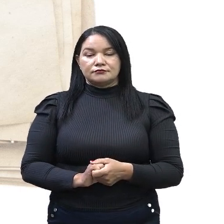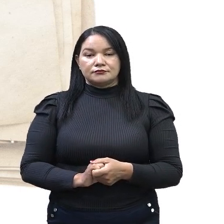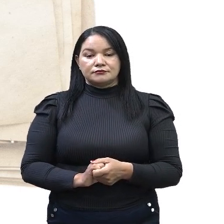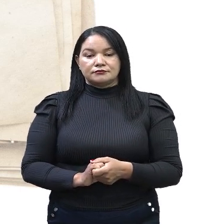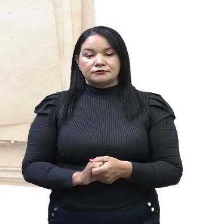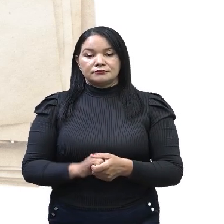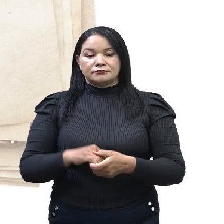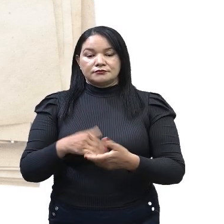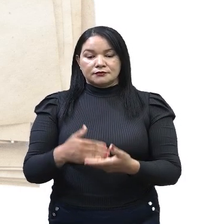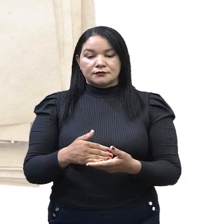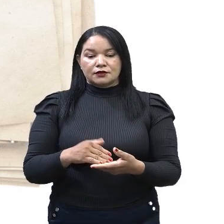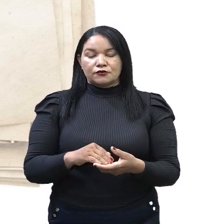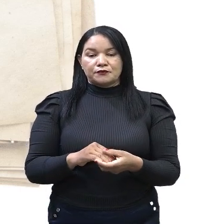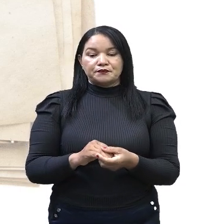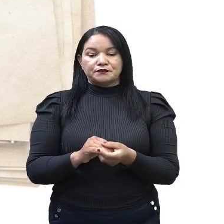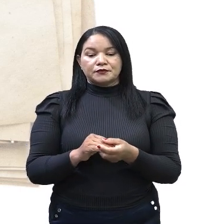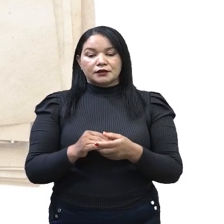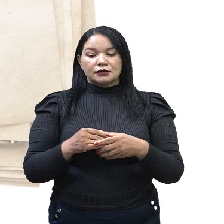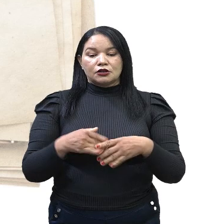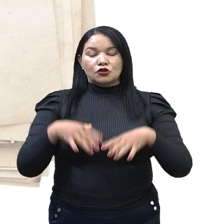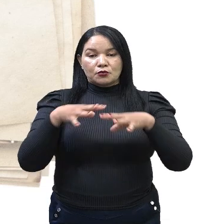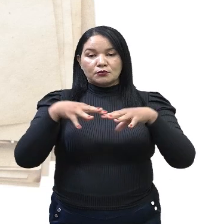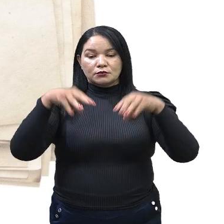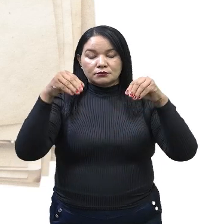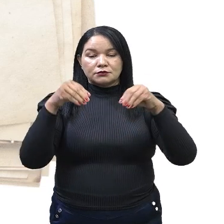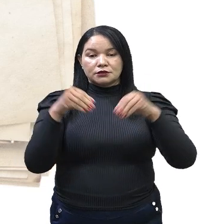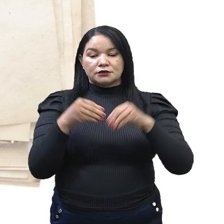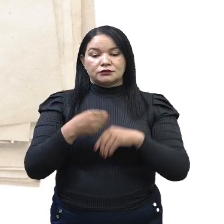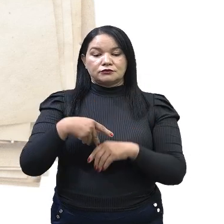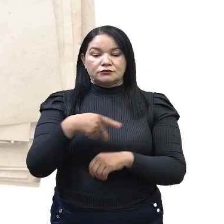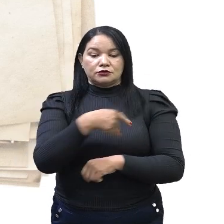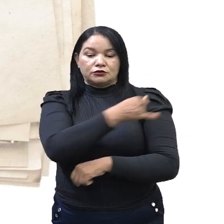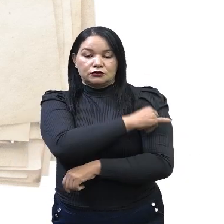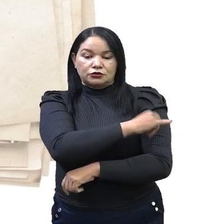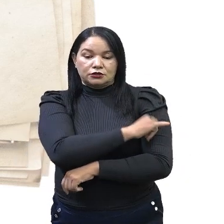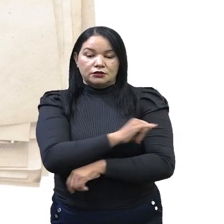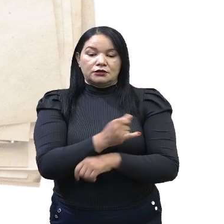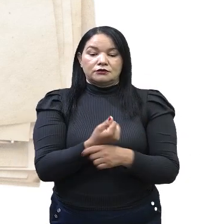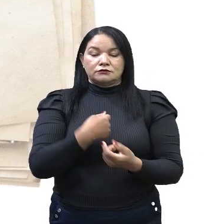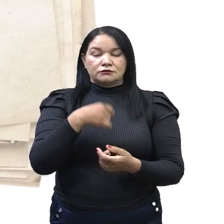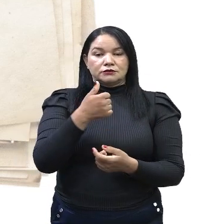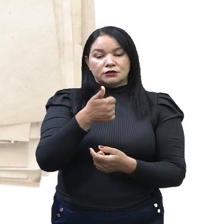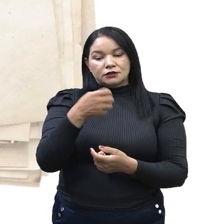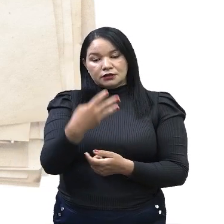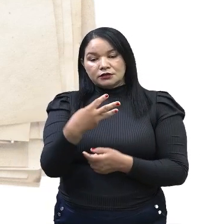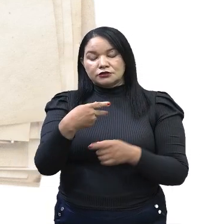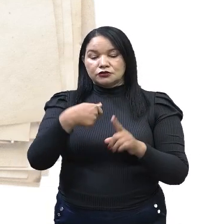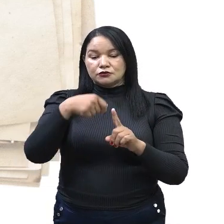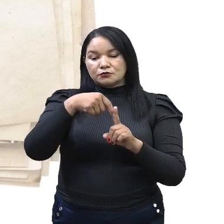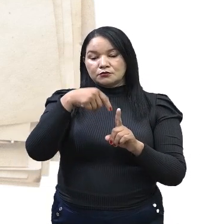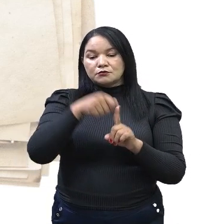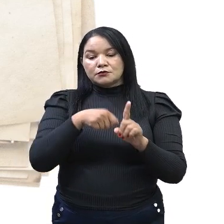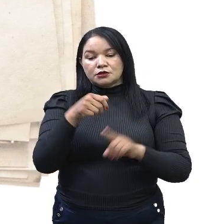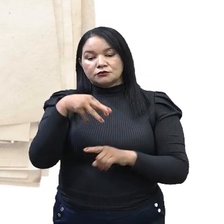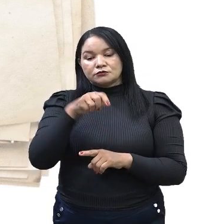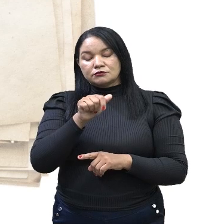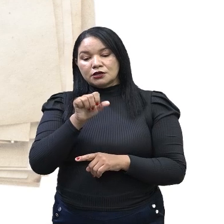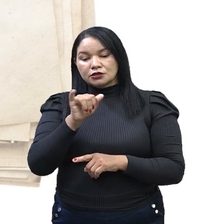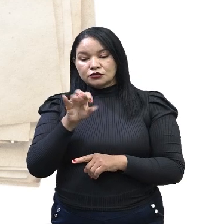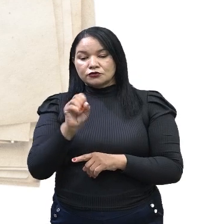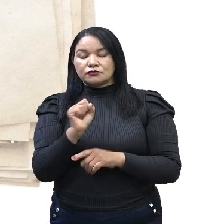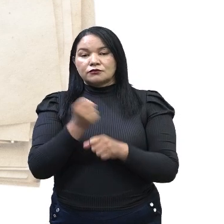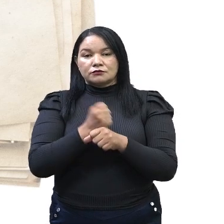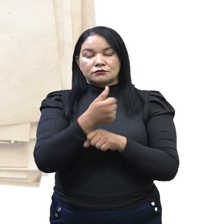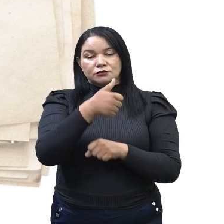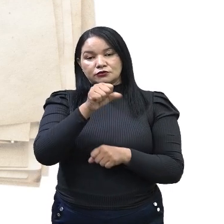Dada no Palácio do Rio de Janeiro em 13 de maio de 1888, 67º da Independência